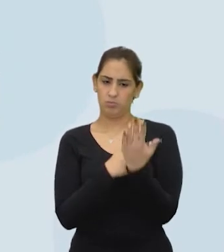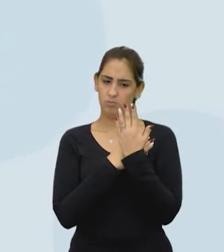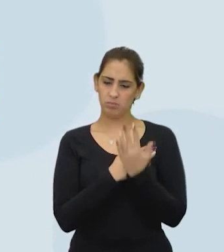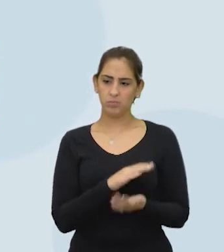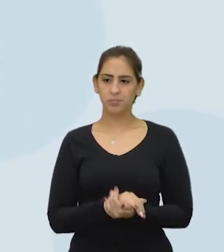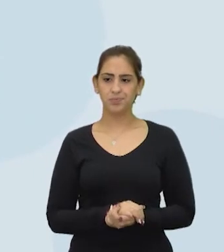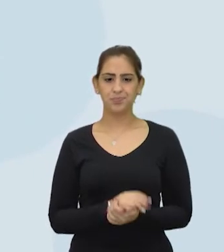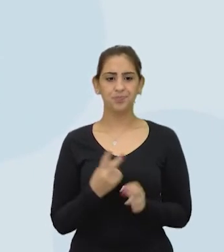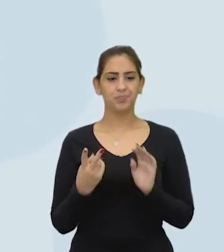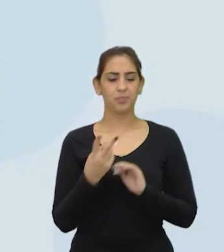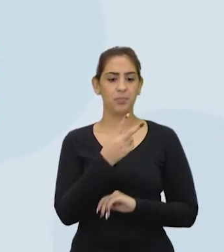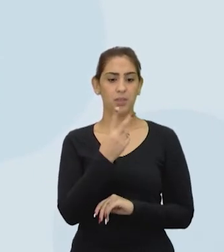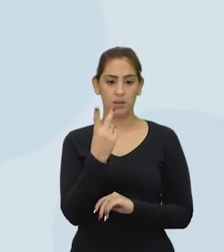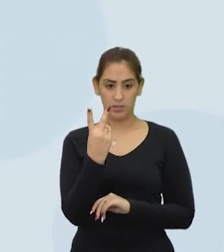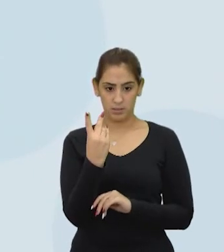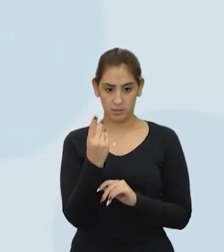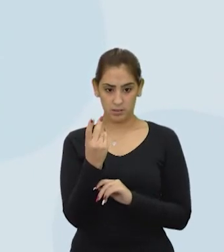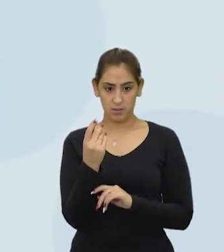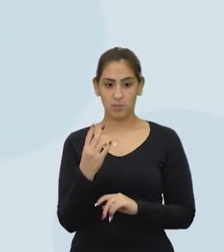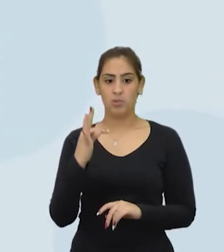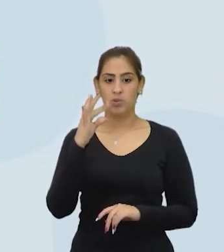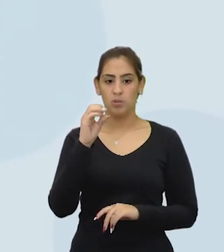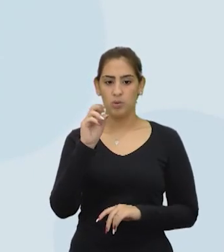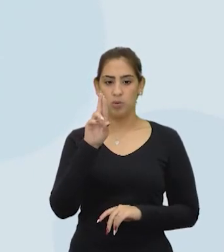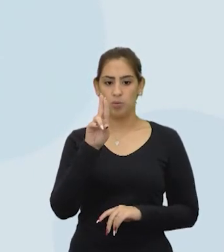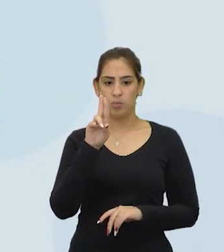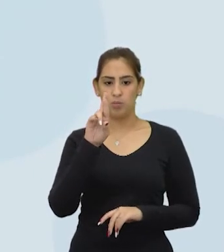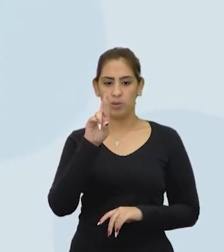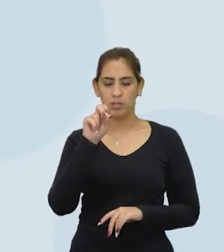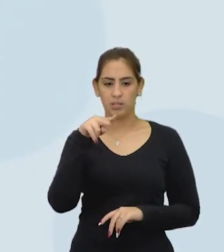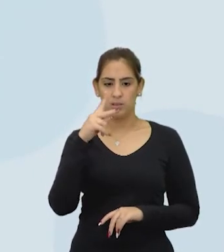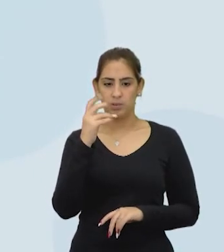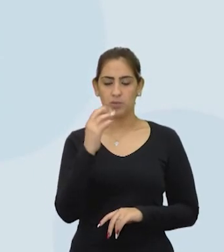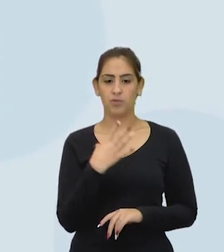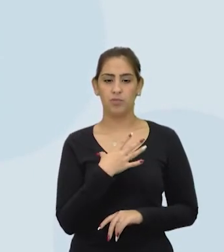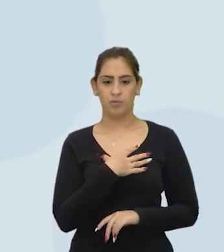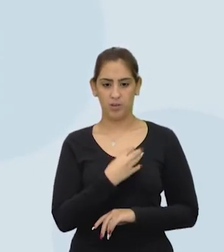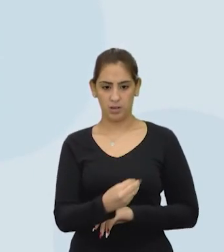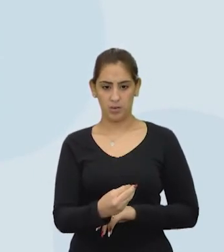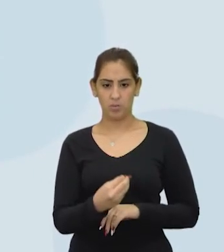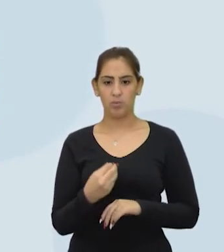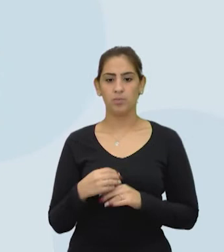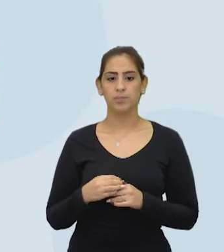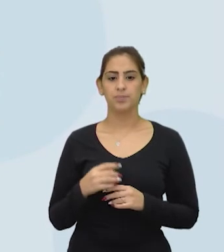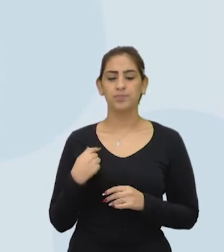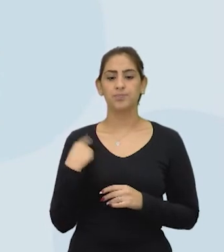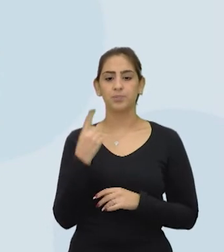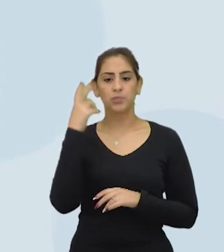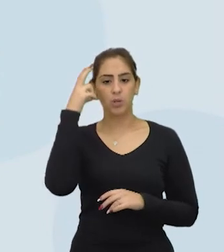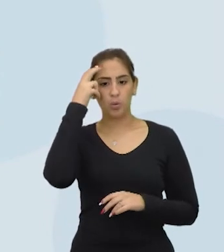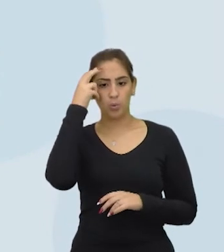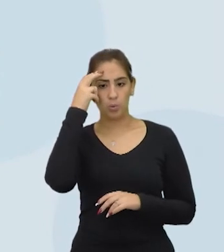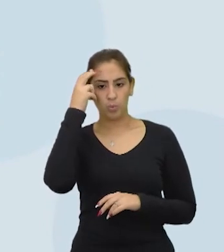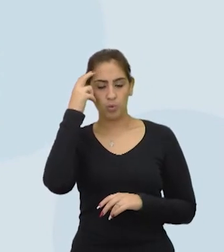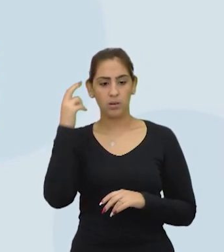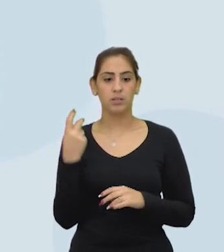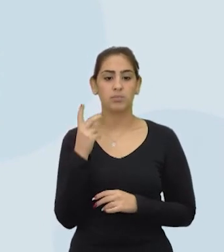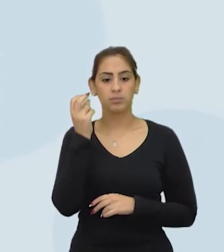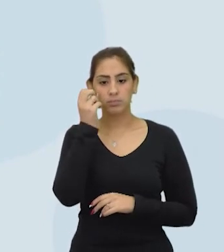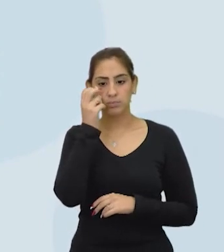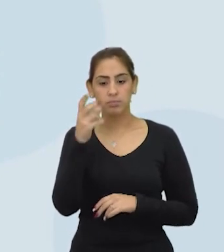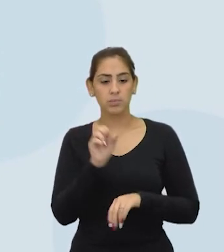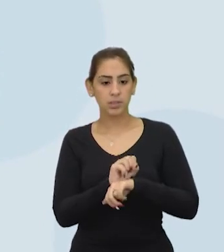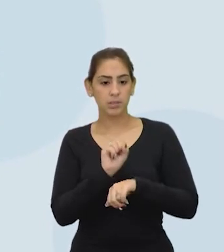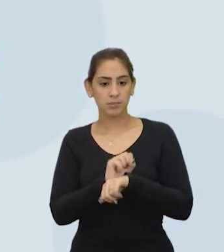ó. Segundo Tourinho Filho, em nossa cultura, espera-se que, ao entrar em escolas de esporte, as crianças se tornem o